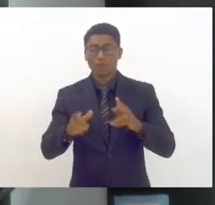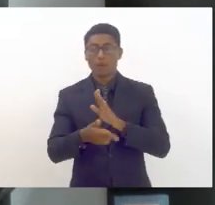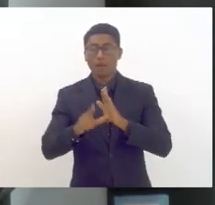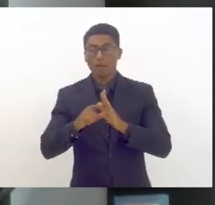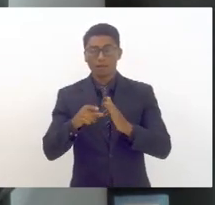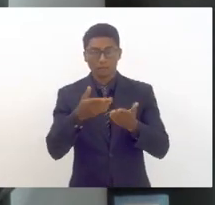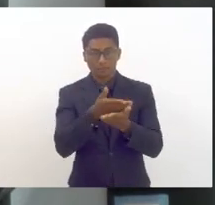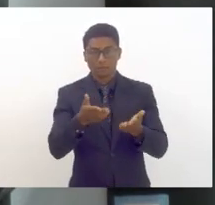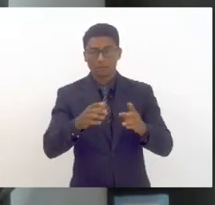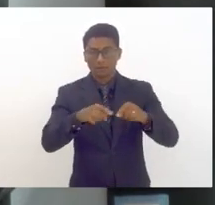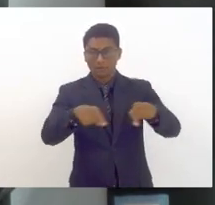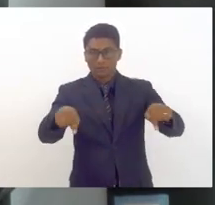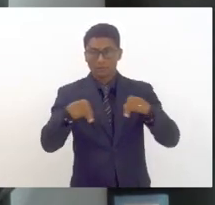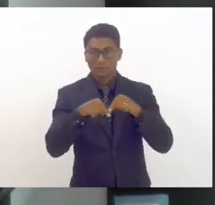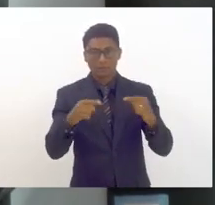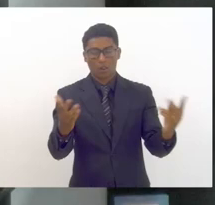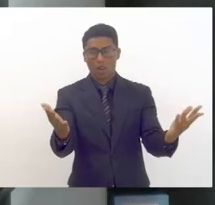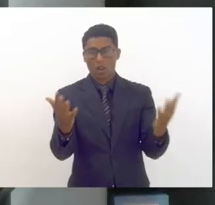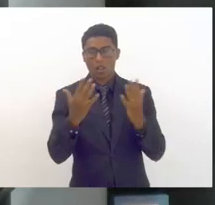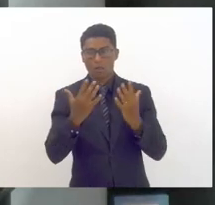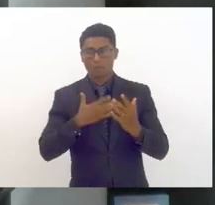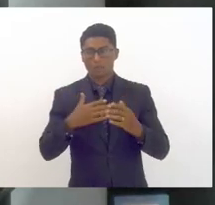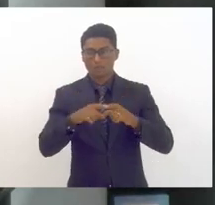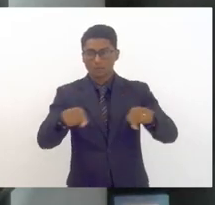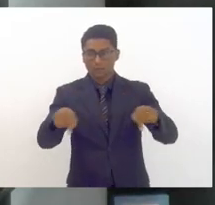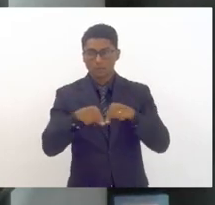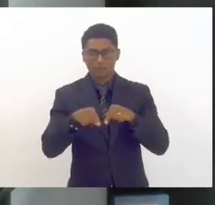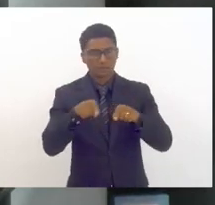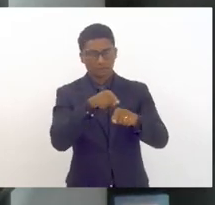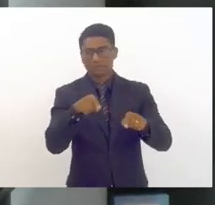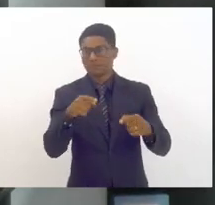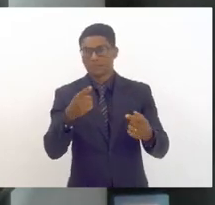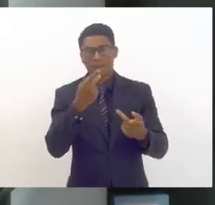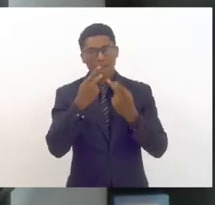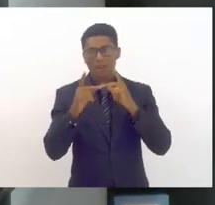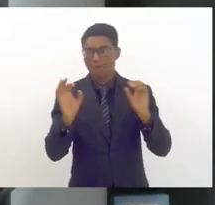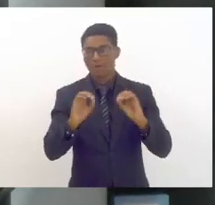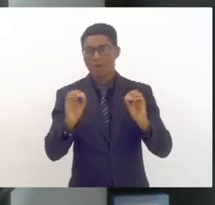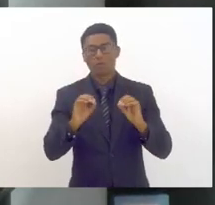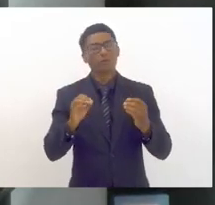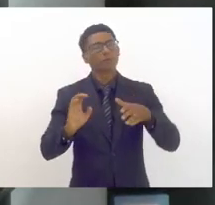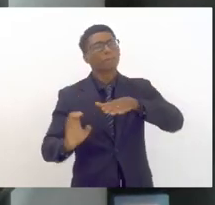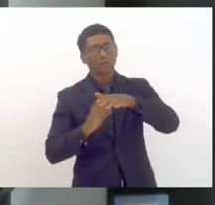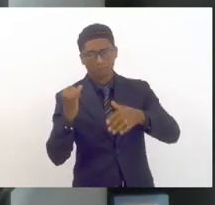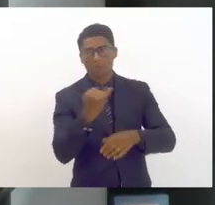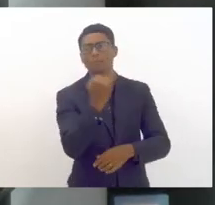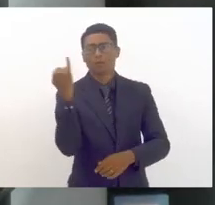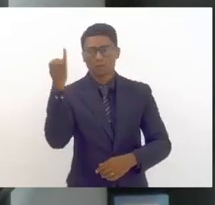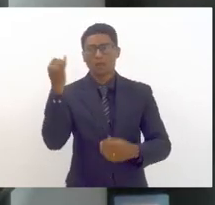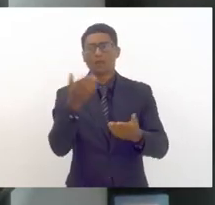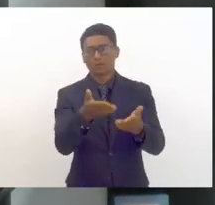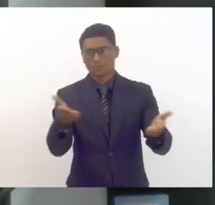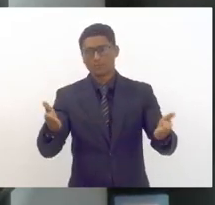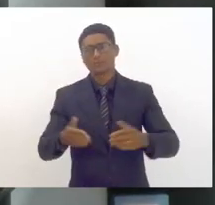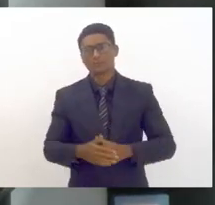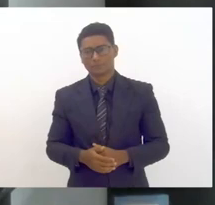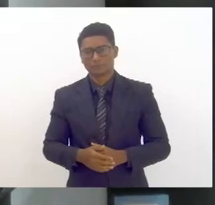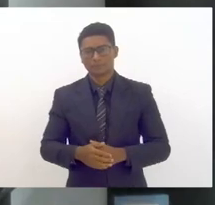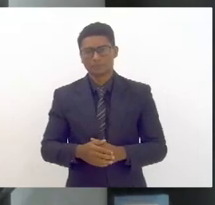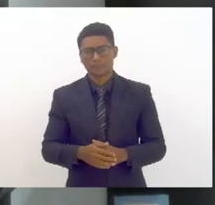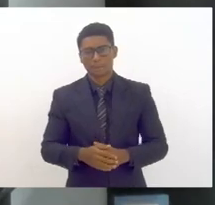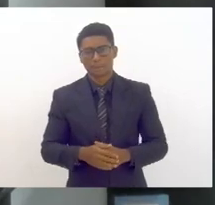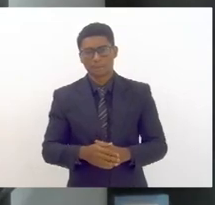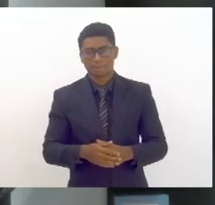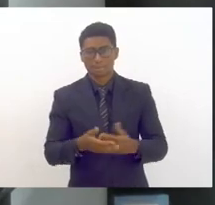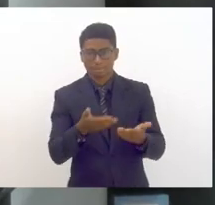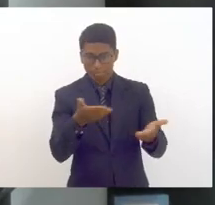não puderam falar. São empresas grandes, são empresas importantes. Né, elas detêm uma